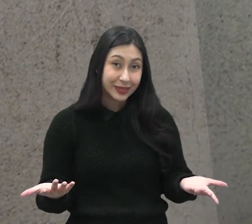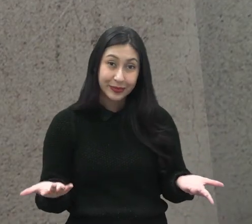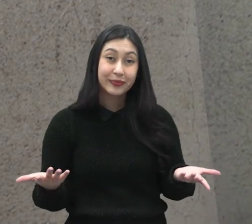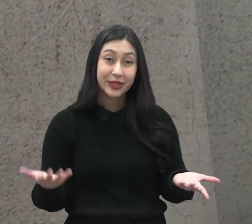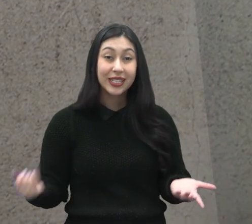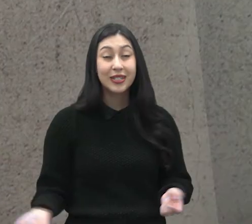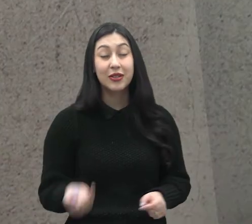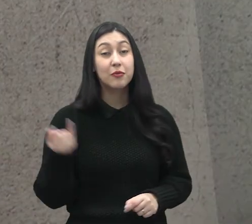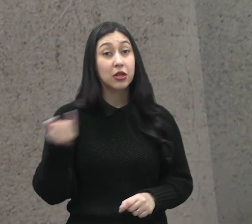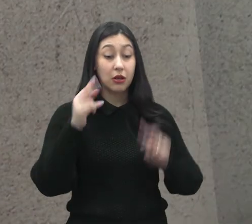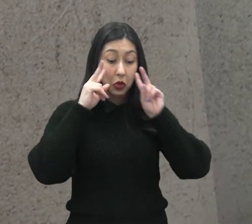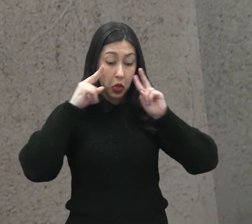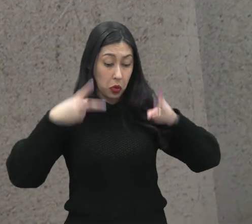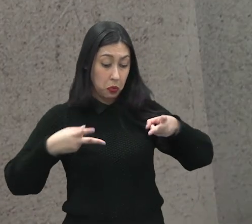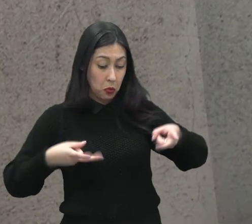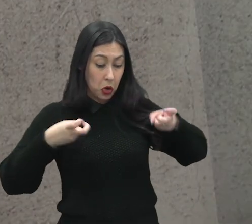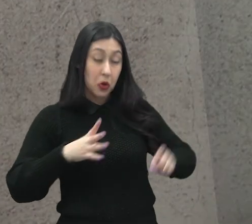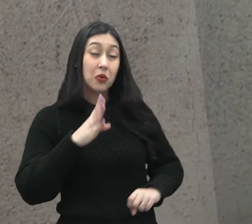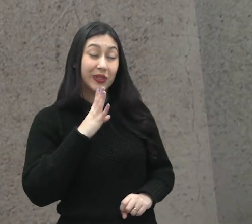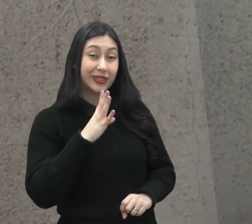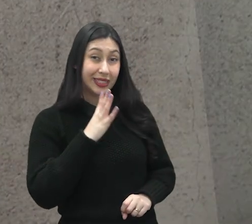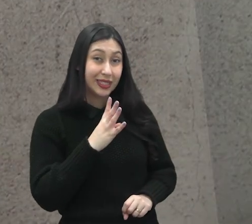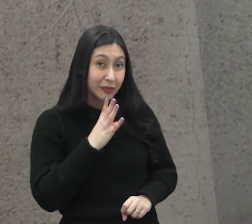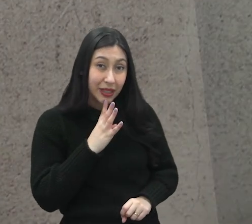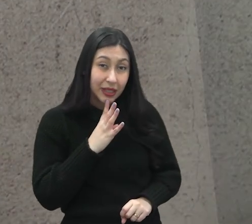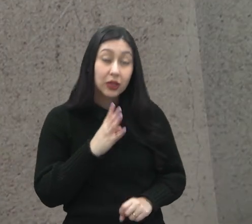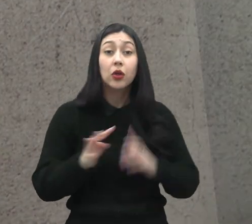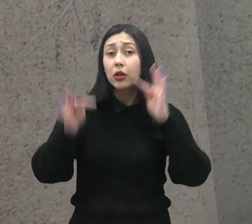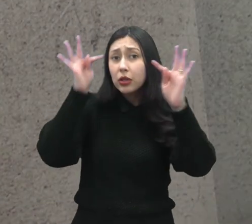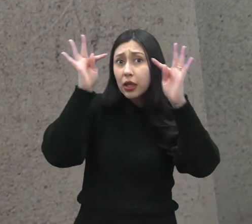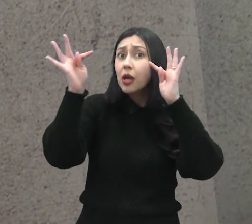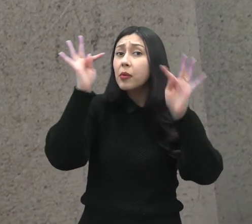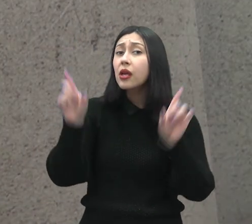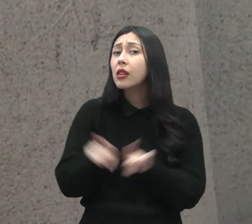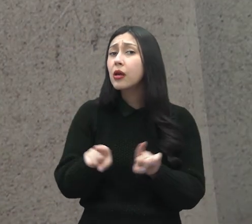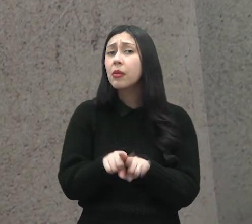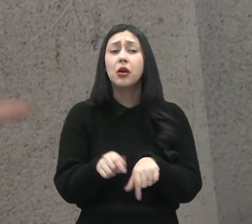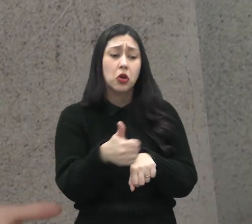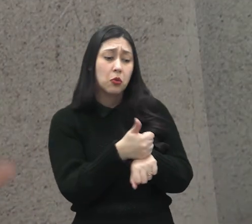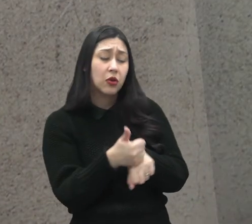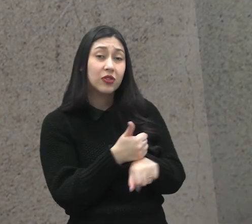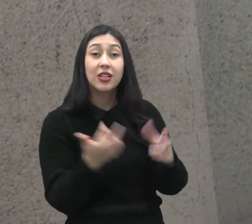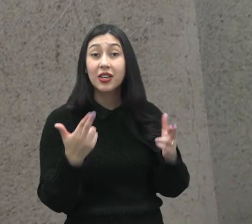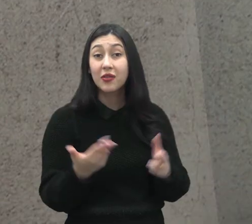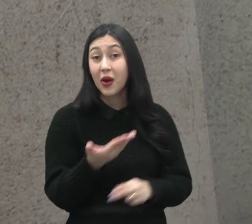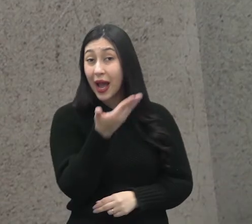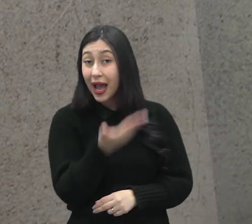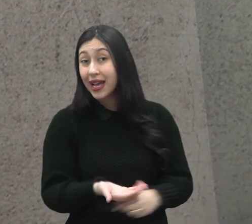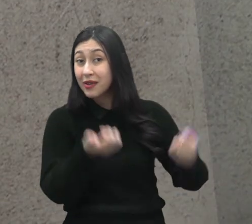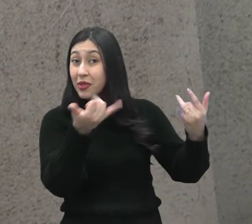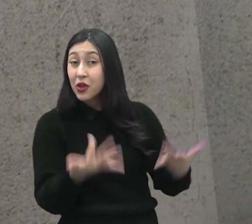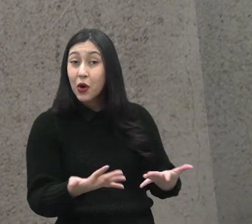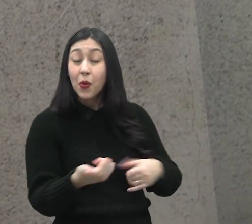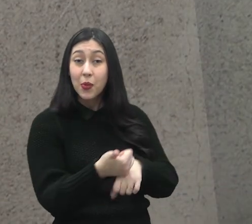é importante autoconhecimento, reforçando aqui. Terapia, tem muitos profissionais, né, como a Ana disse, que estão ali para